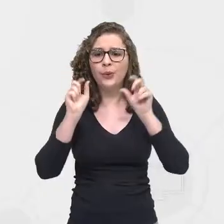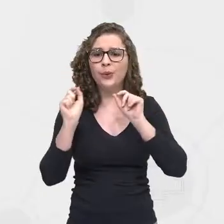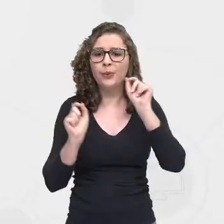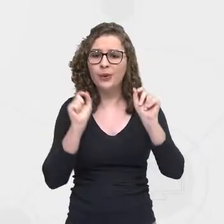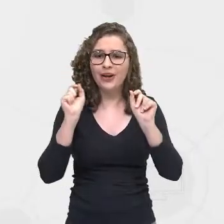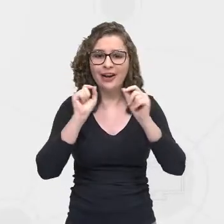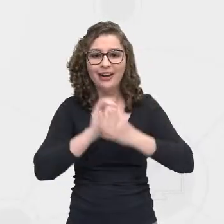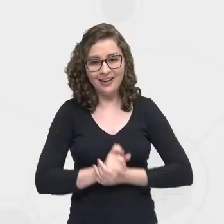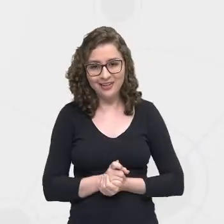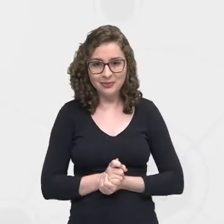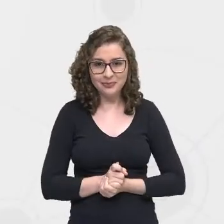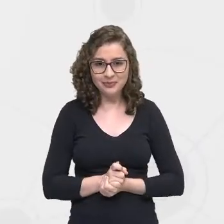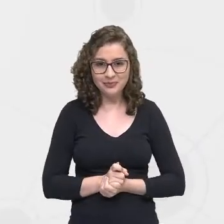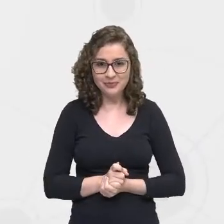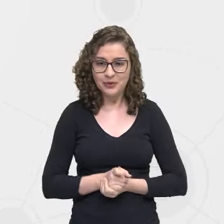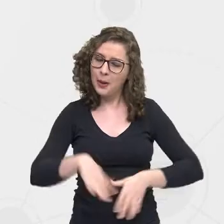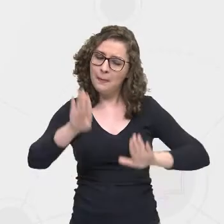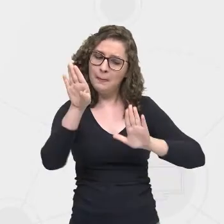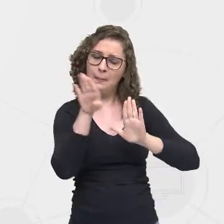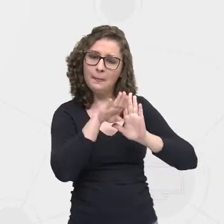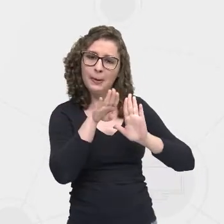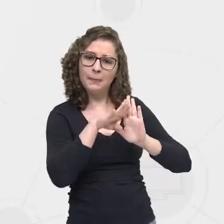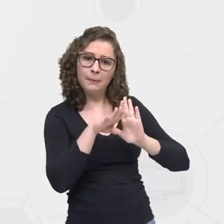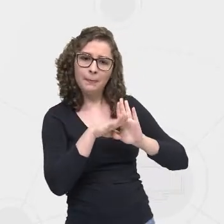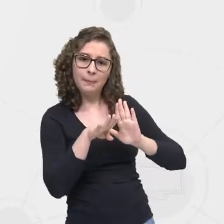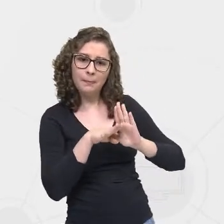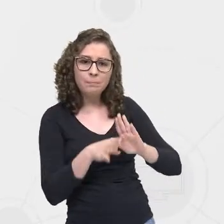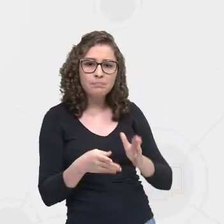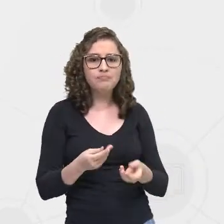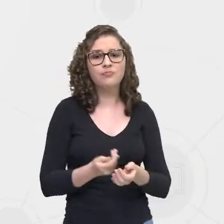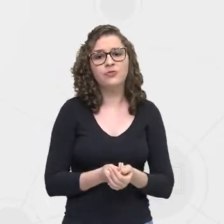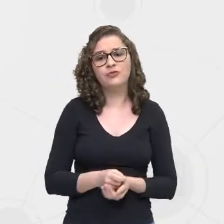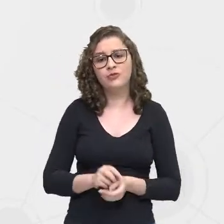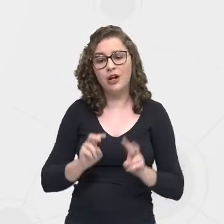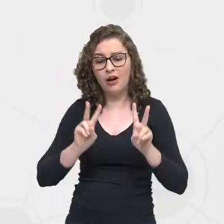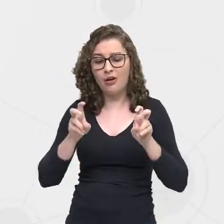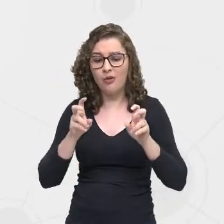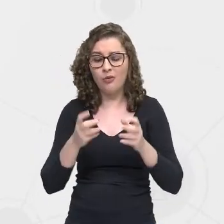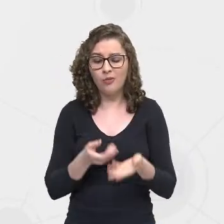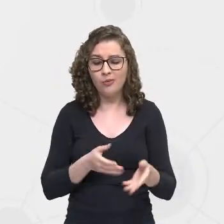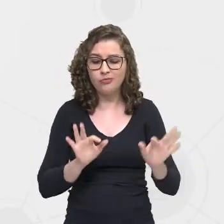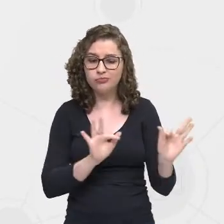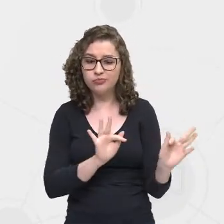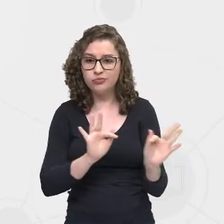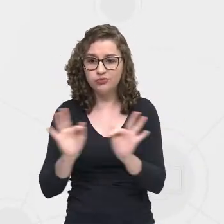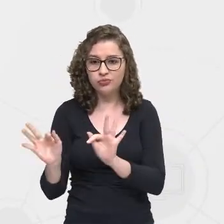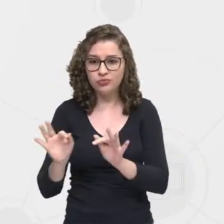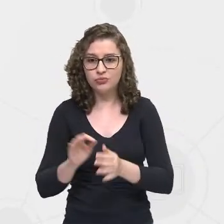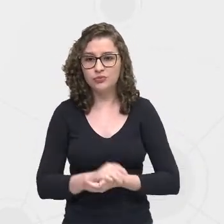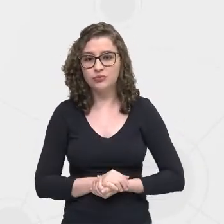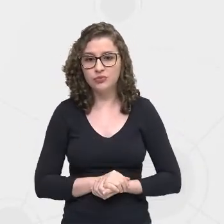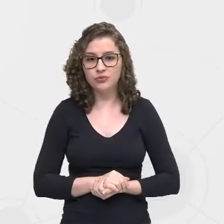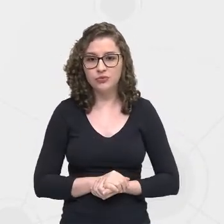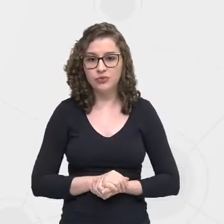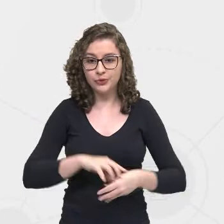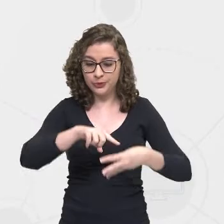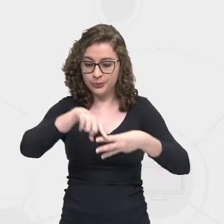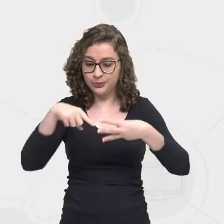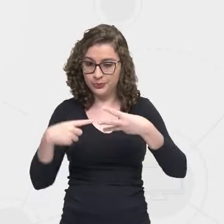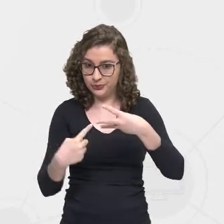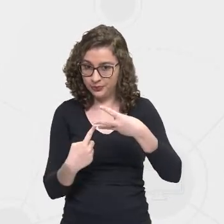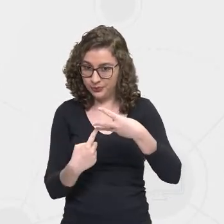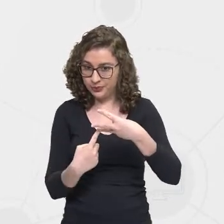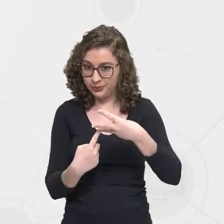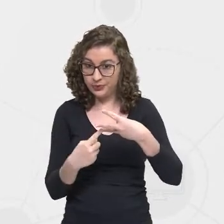só, um assunto muito legal, que são os fatores que podem influenciar a velocidade das reações. A gente vai falar